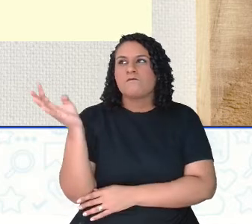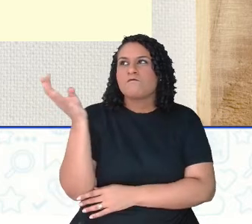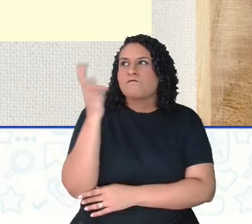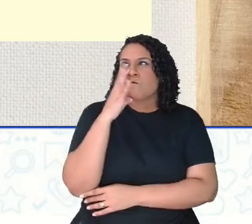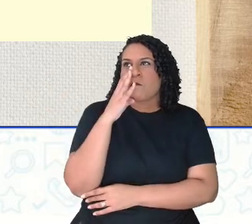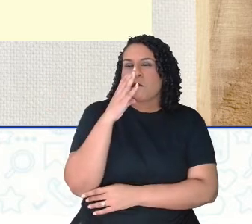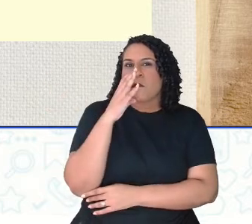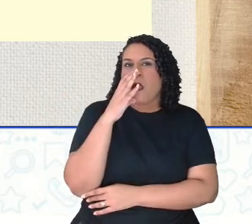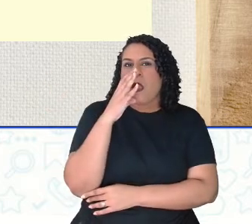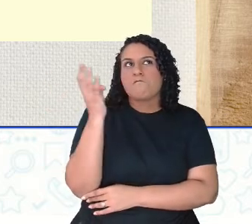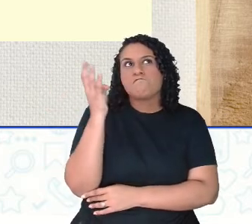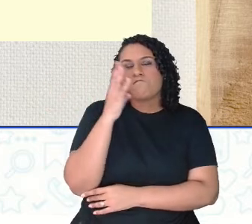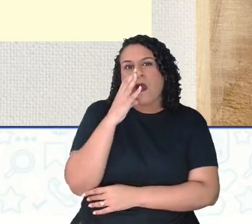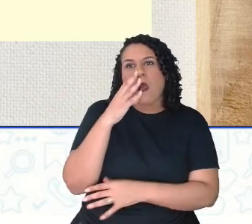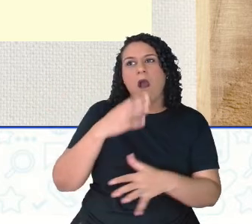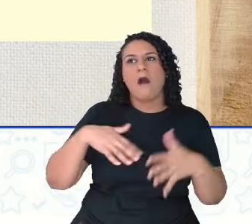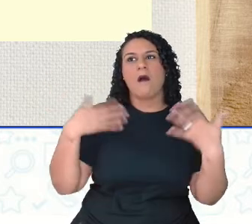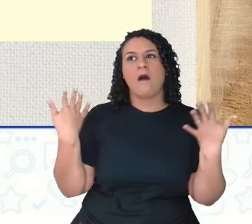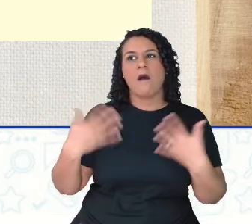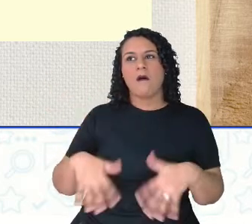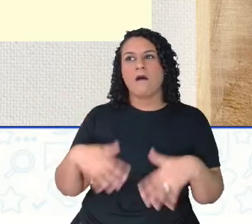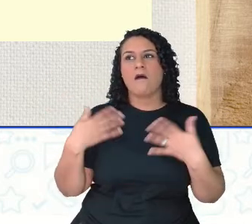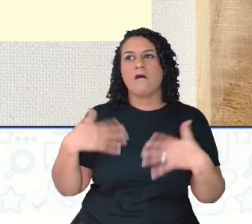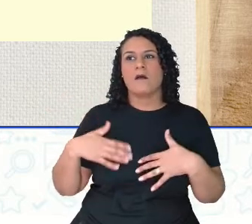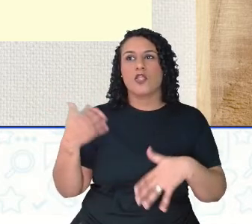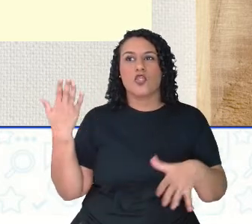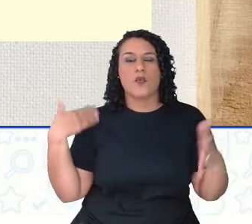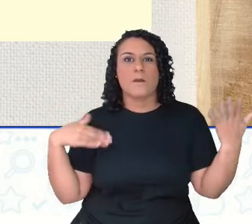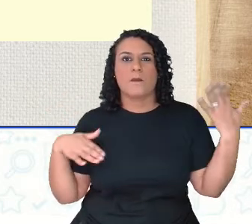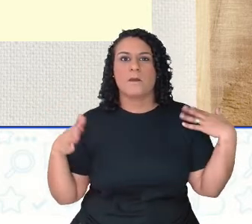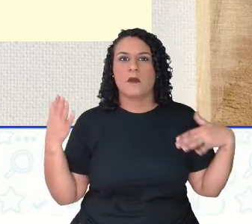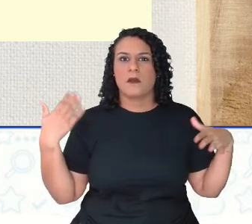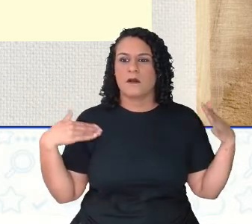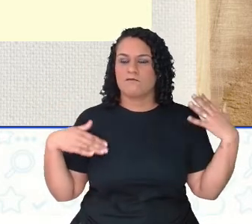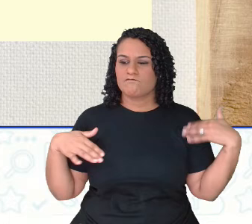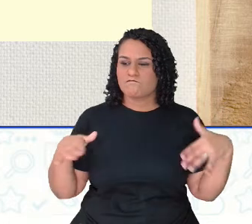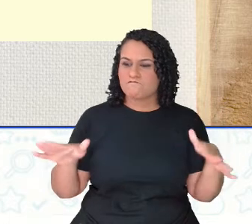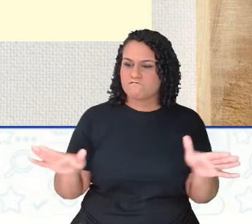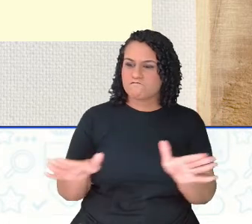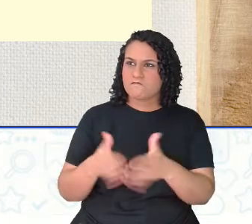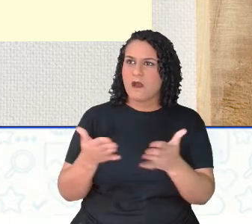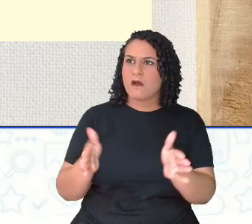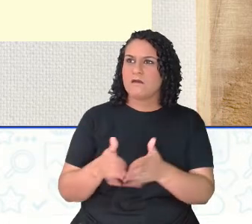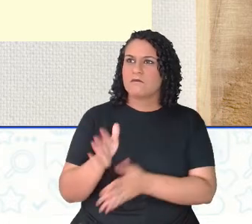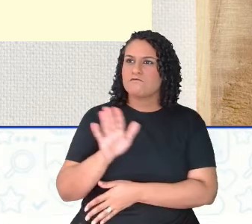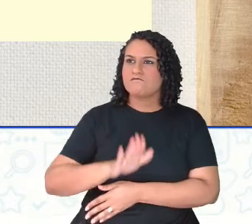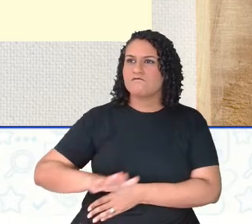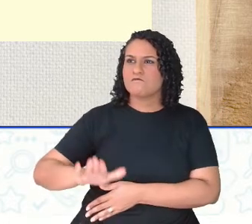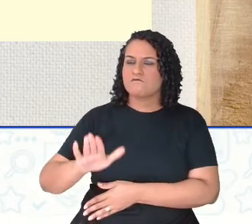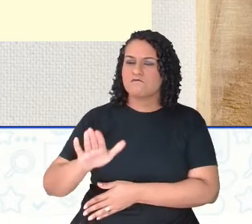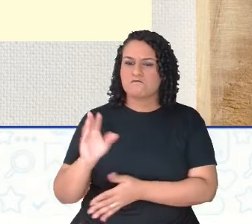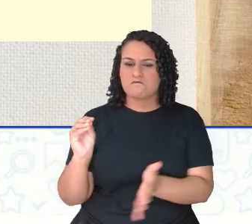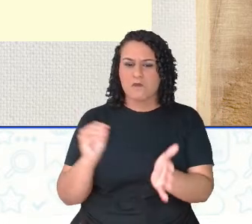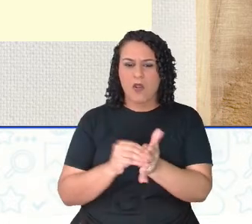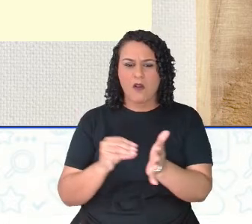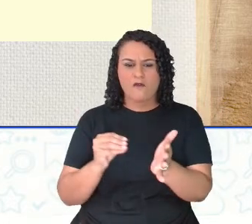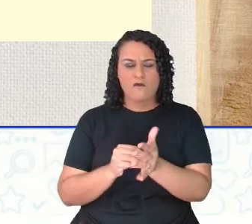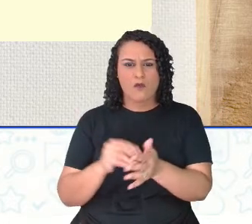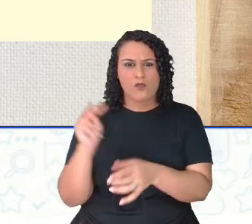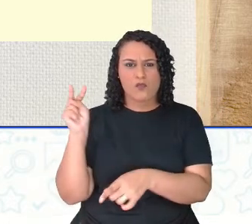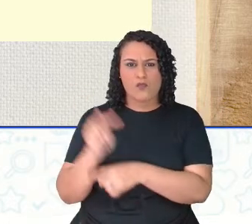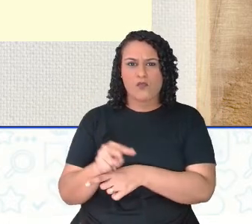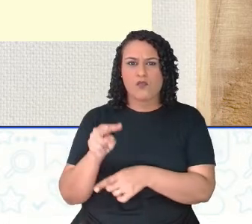mais a impressionou no passeio foi a miséria geral. a falta de cultivo,